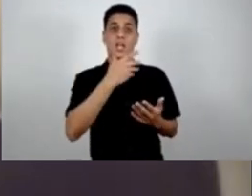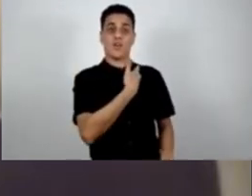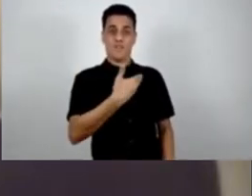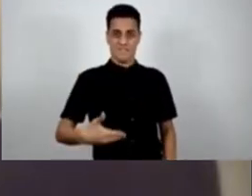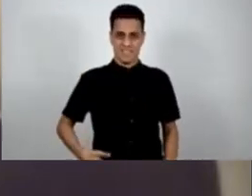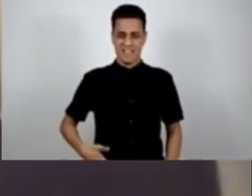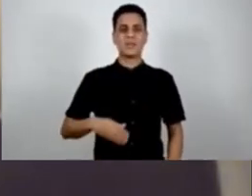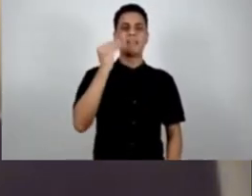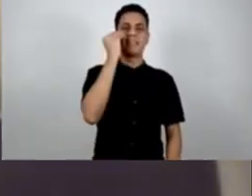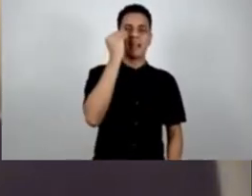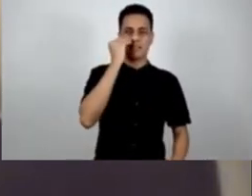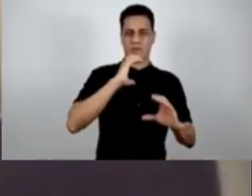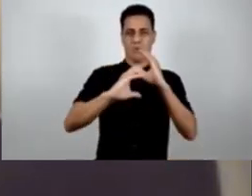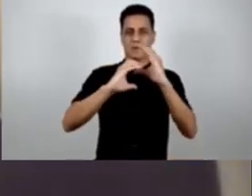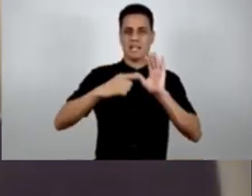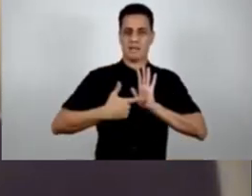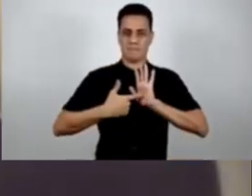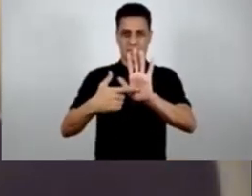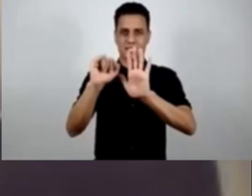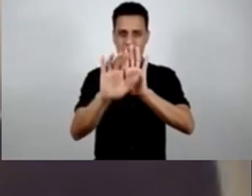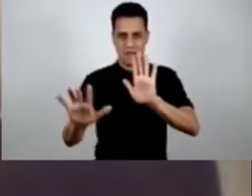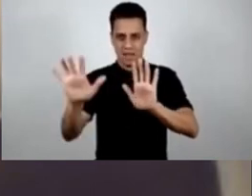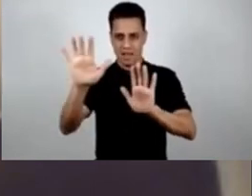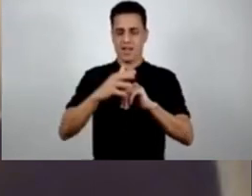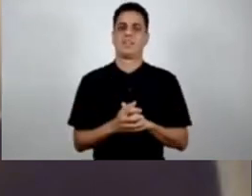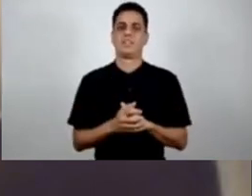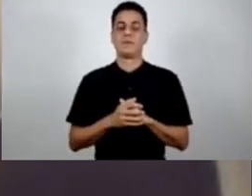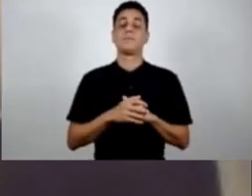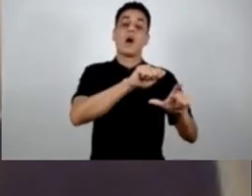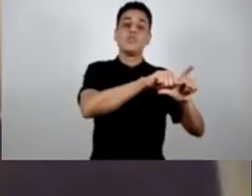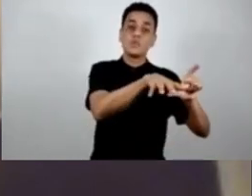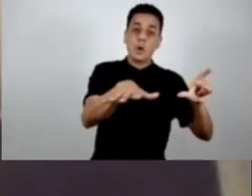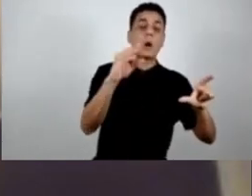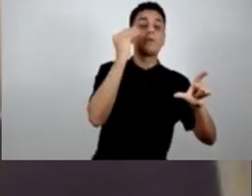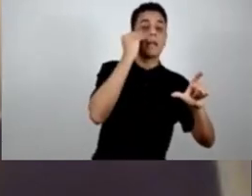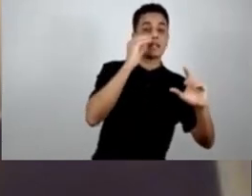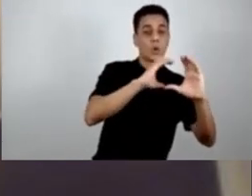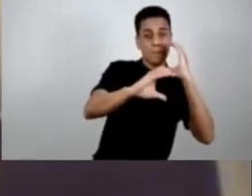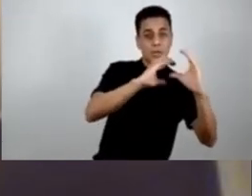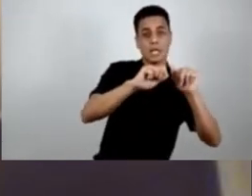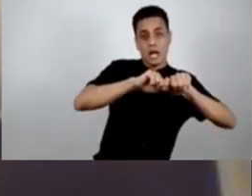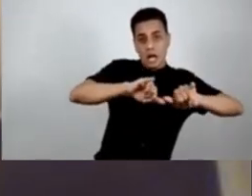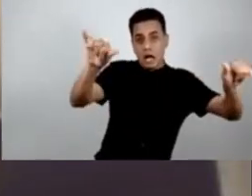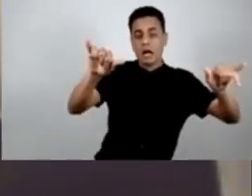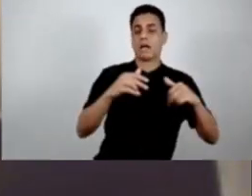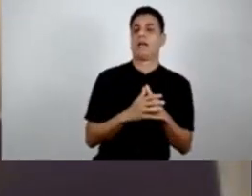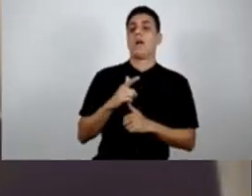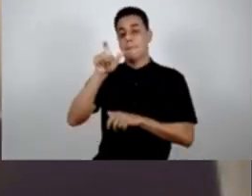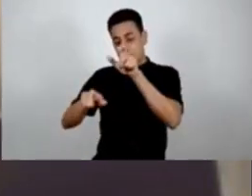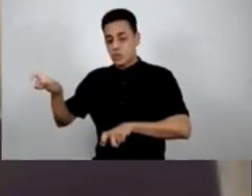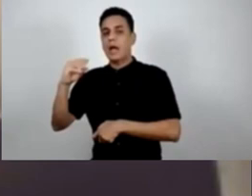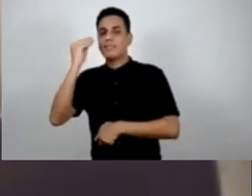governo tenta de comunicar, a imagem que os audiovisuais tentam de comunicar, a imagem que as pessoas tentam de